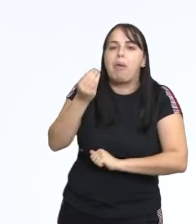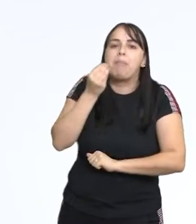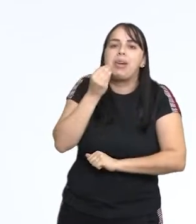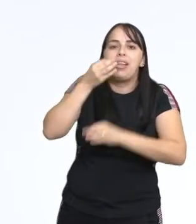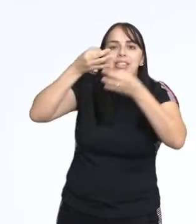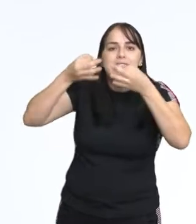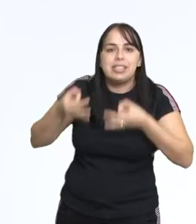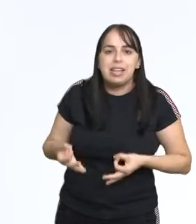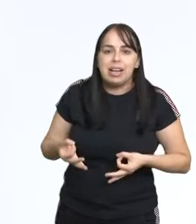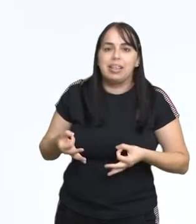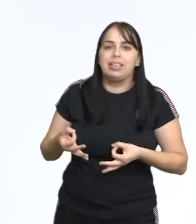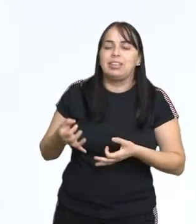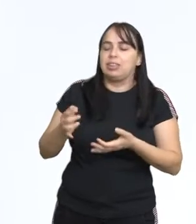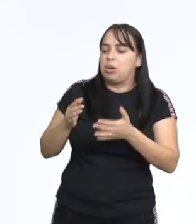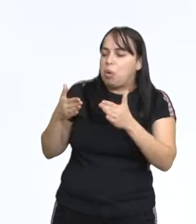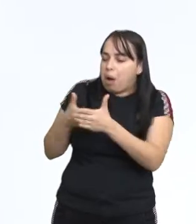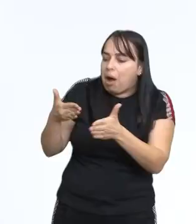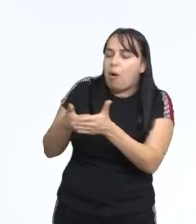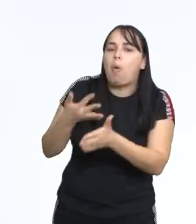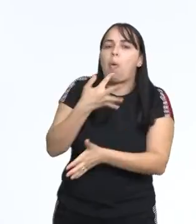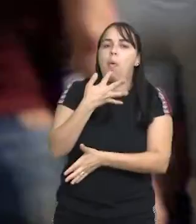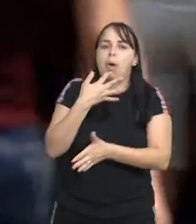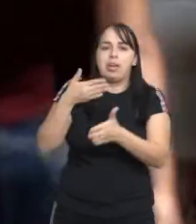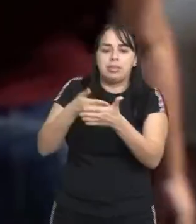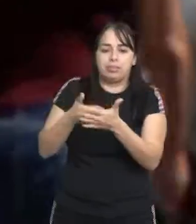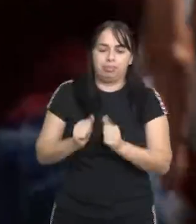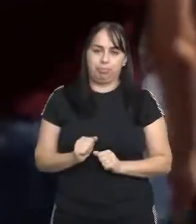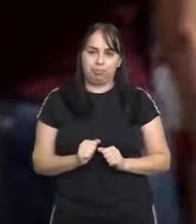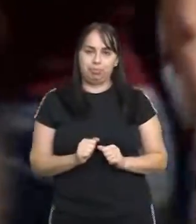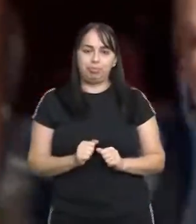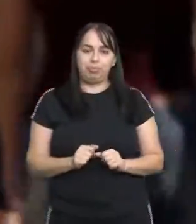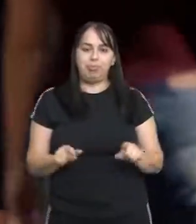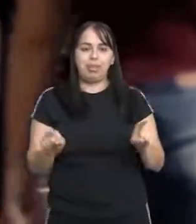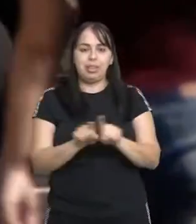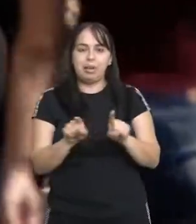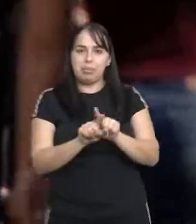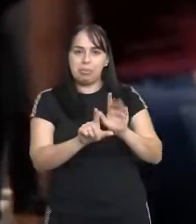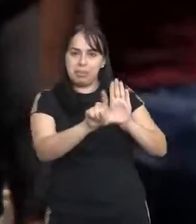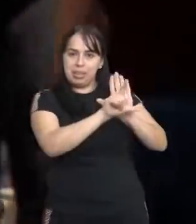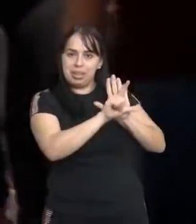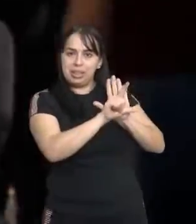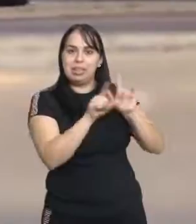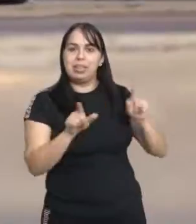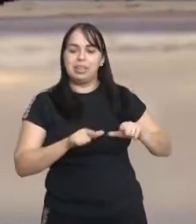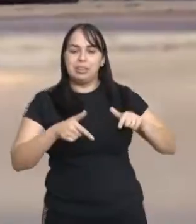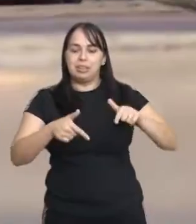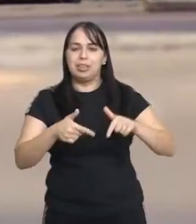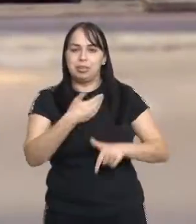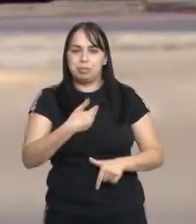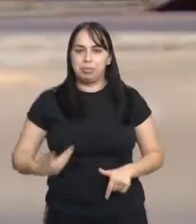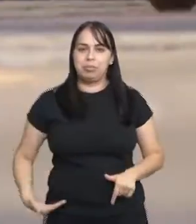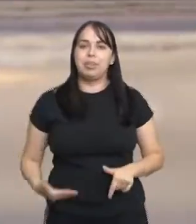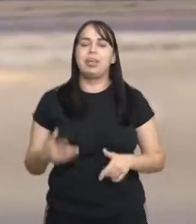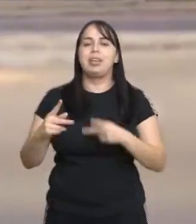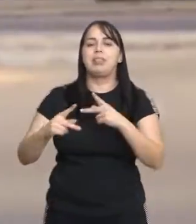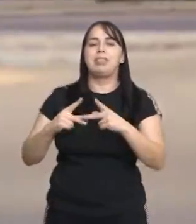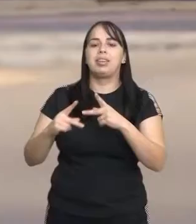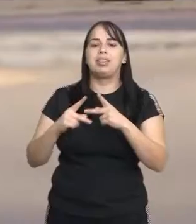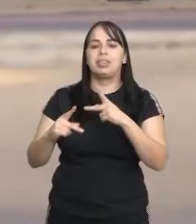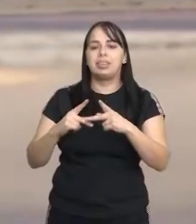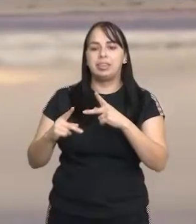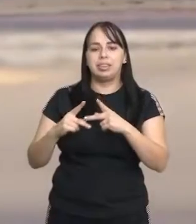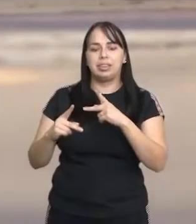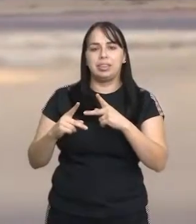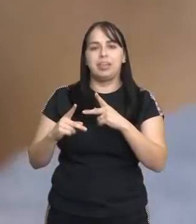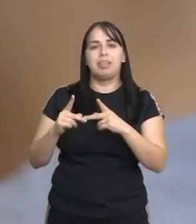as necessidades, os limites de cada um. E falando em legislação e políticas públicas, São José dos Campos conta com um